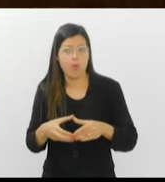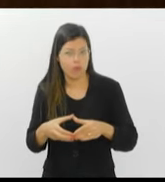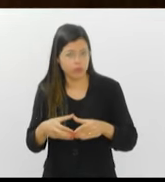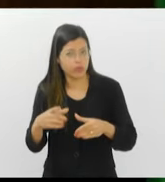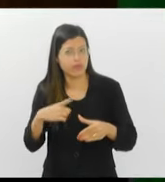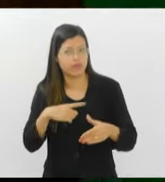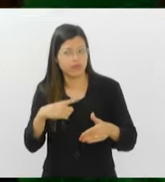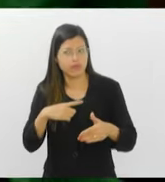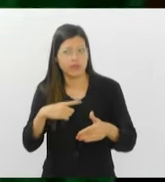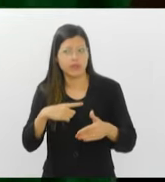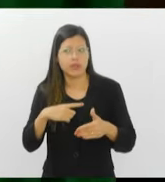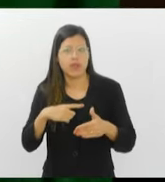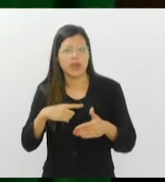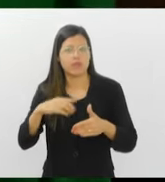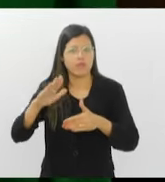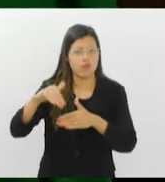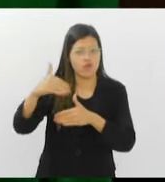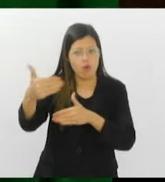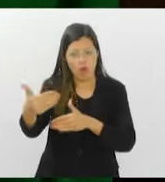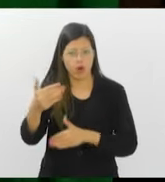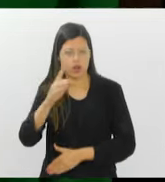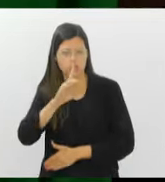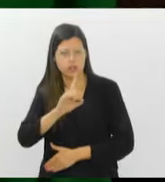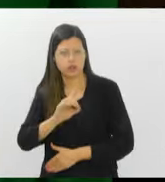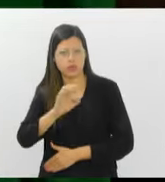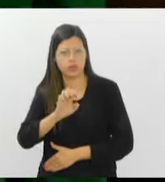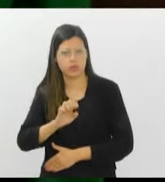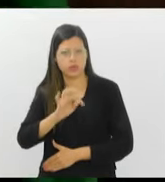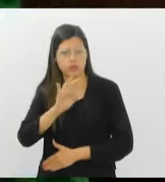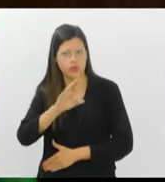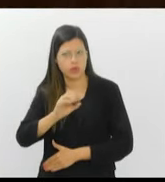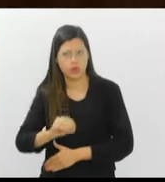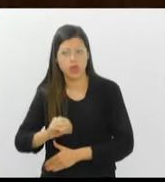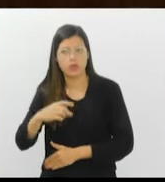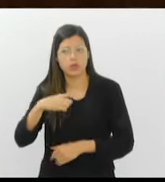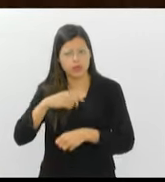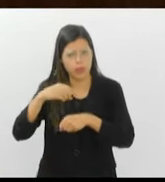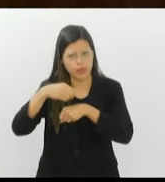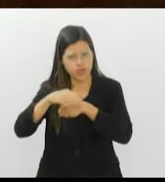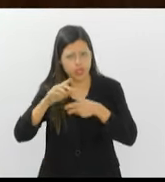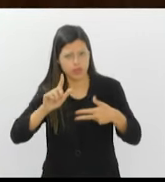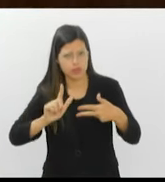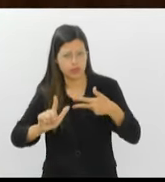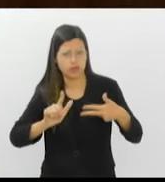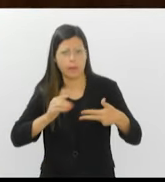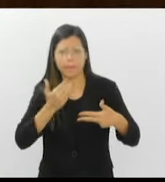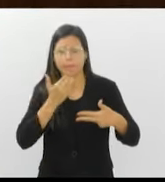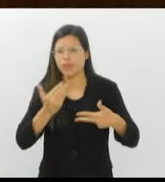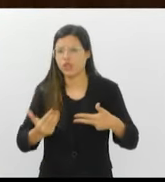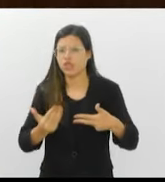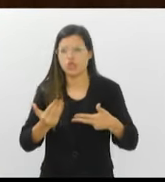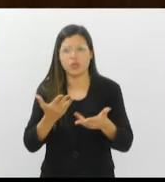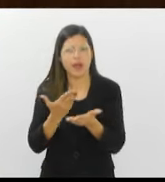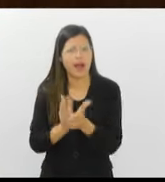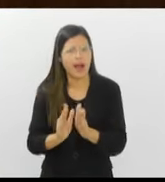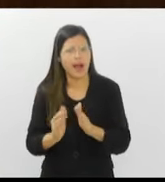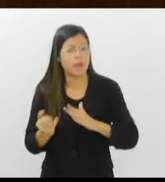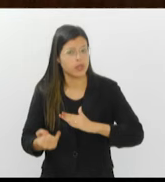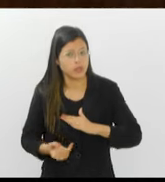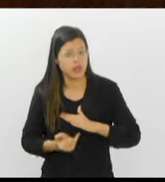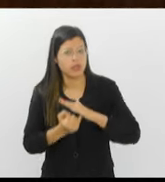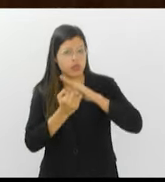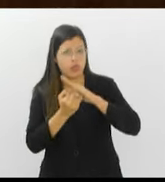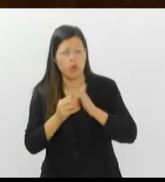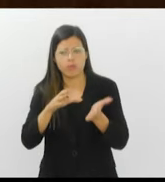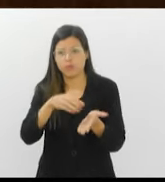saem do Detro, a qual temos aqui uma indicação legislativa pedindo o fim desse órgão que só existe no